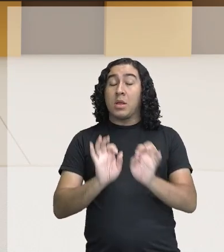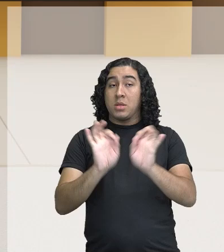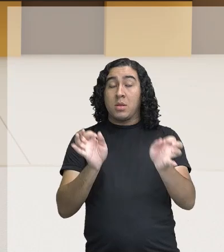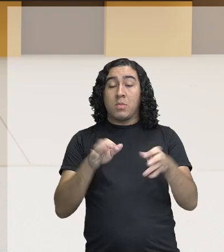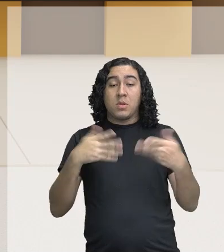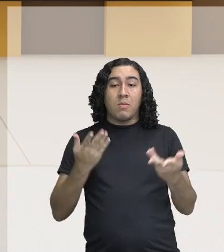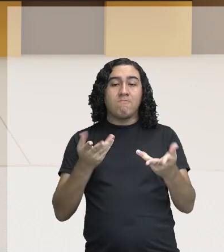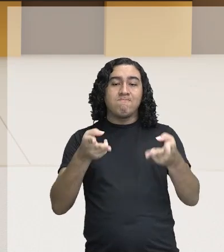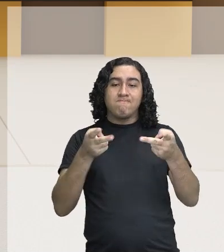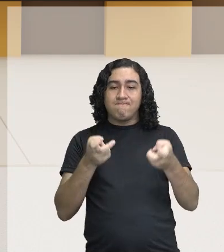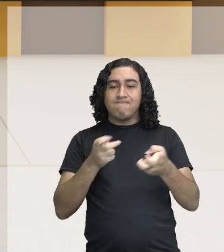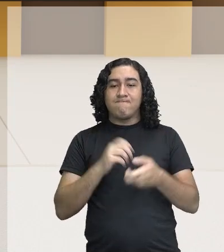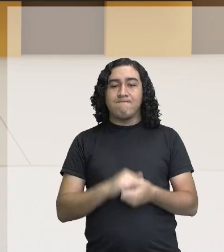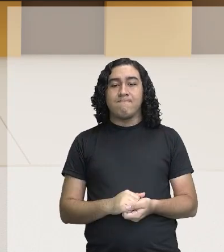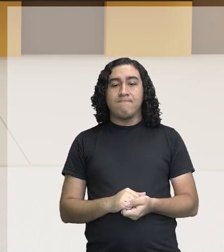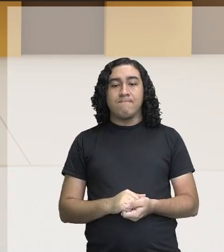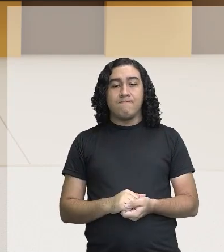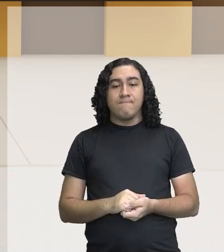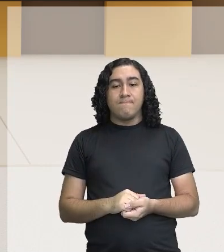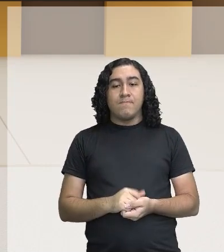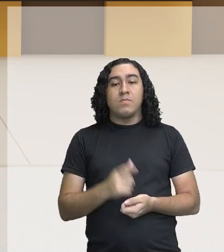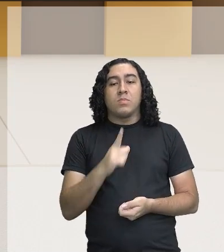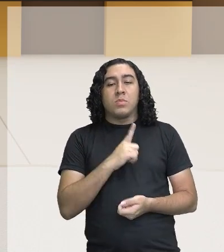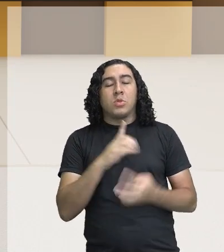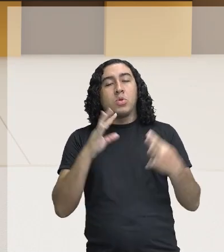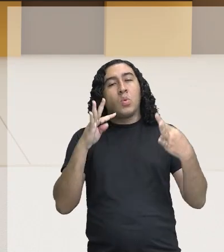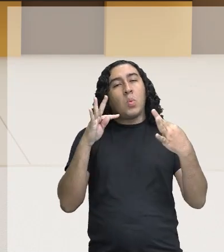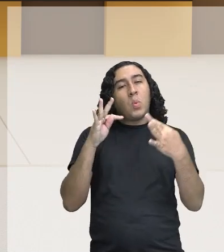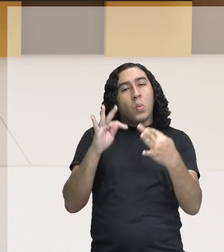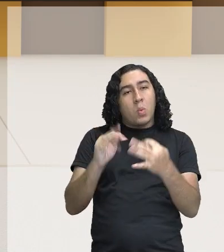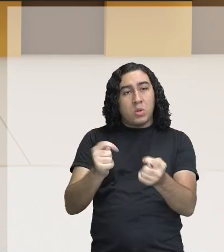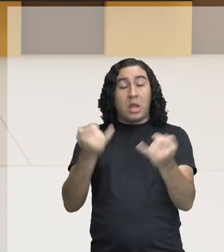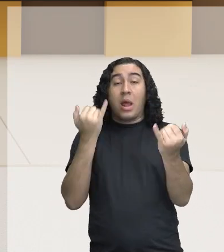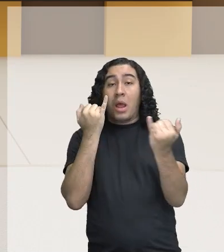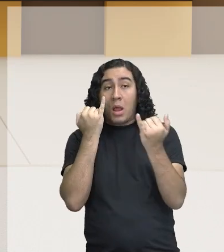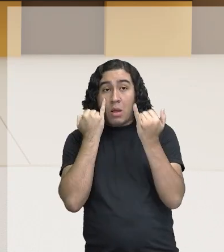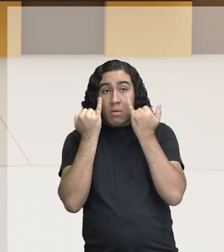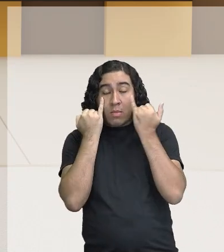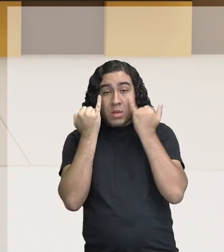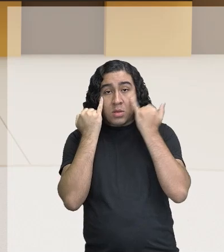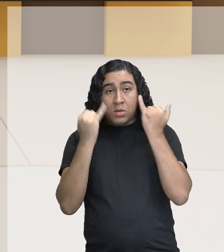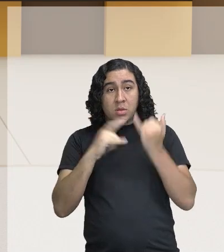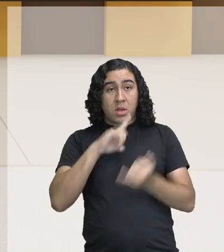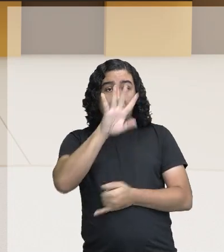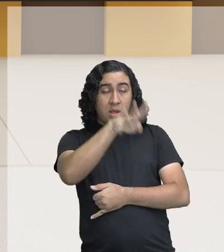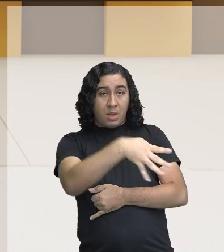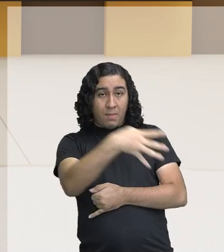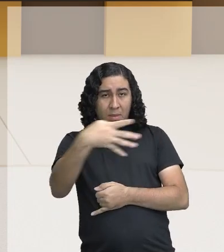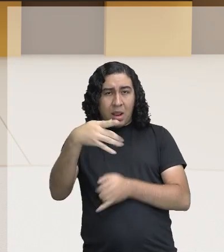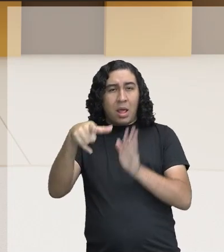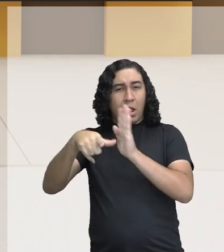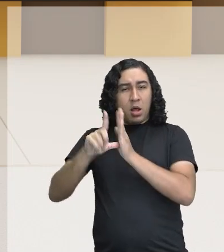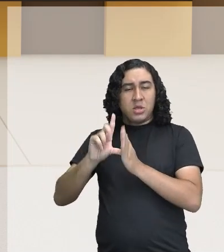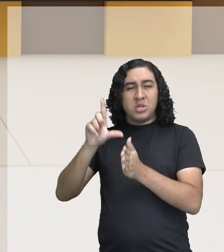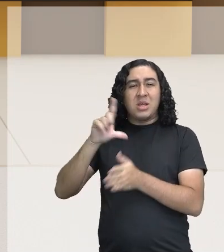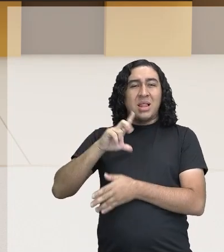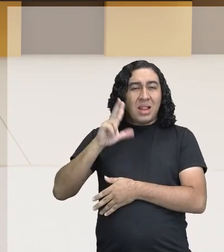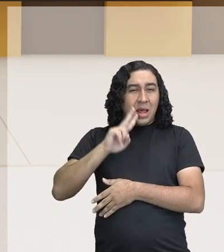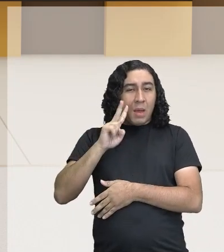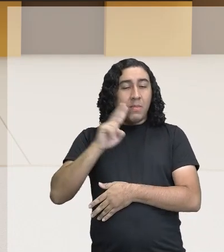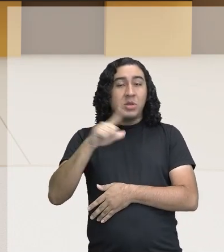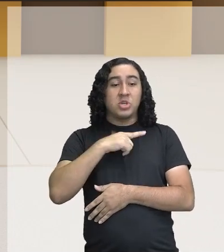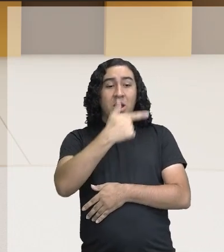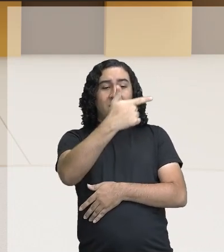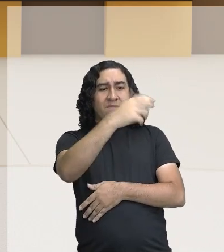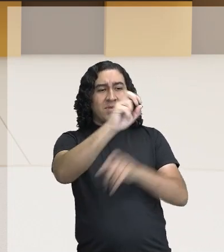olha só, a gente tirou aqueles dados, esses dados, na verdade, daquela tabela que tinham 20 linhas com